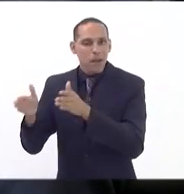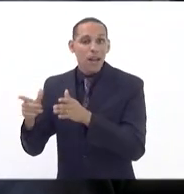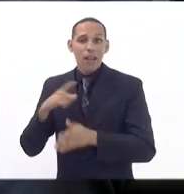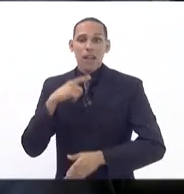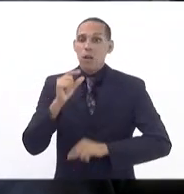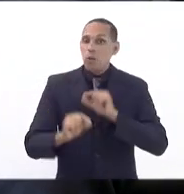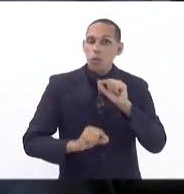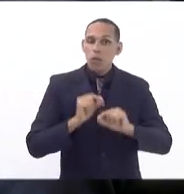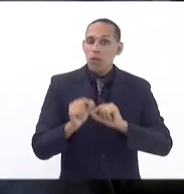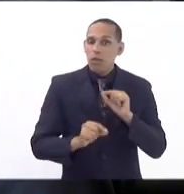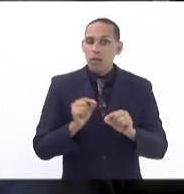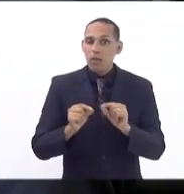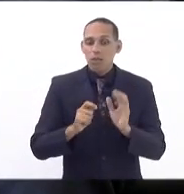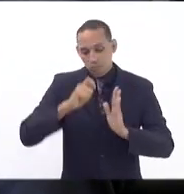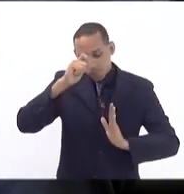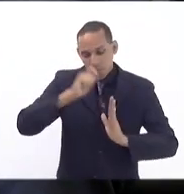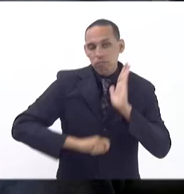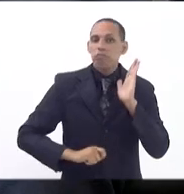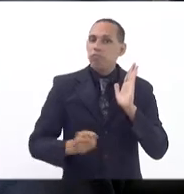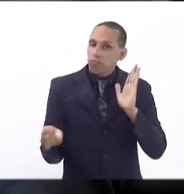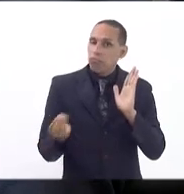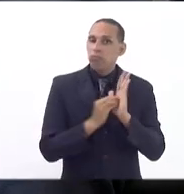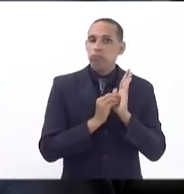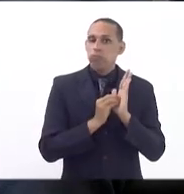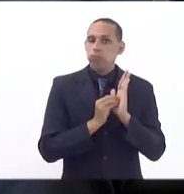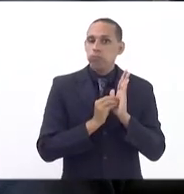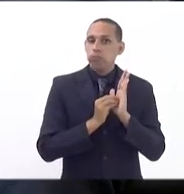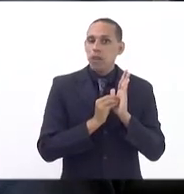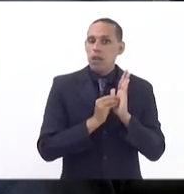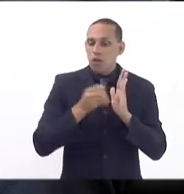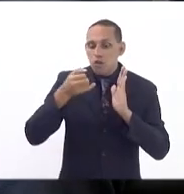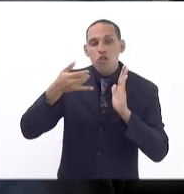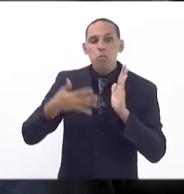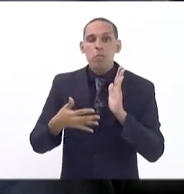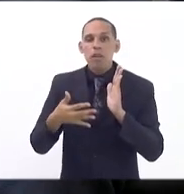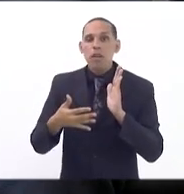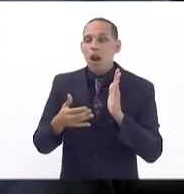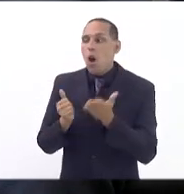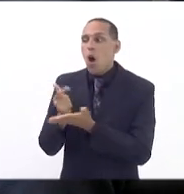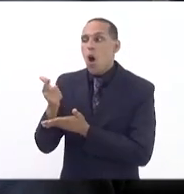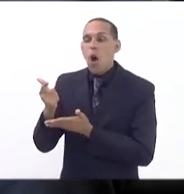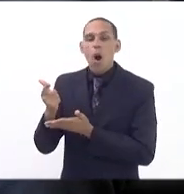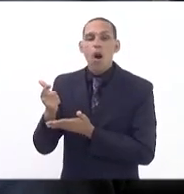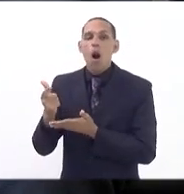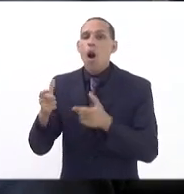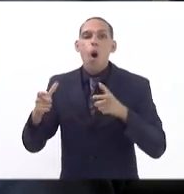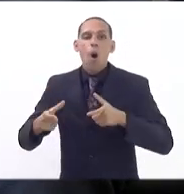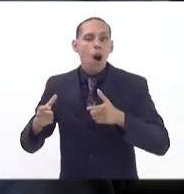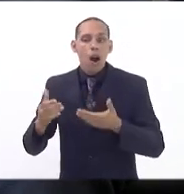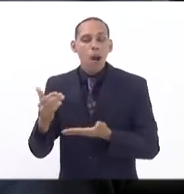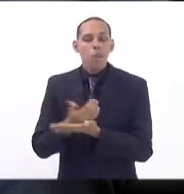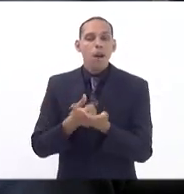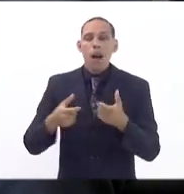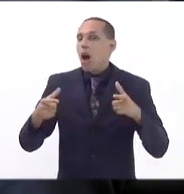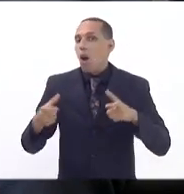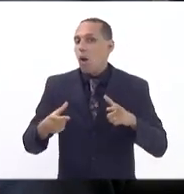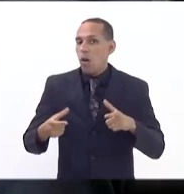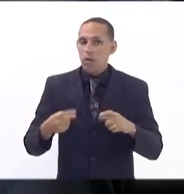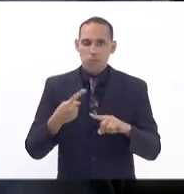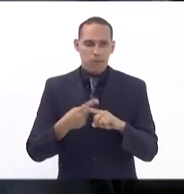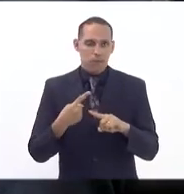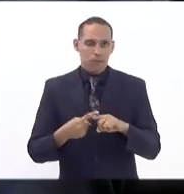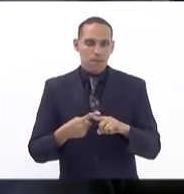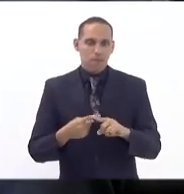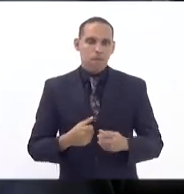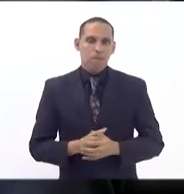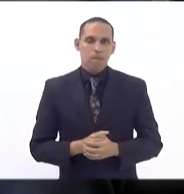essa essa escrituração né de toda a procedência é porque é porque uma